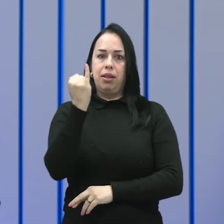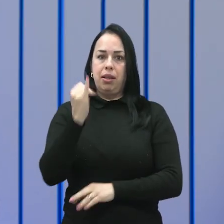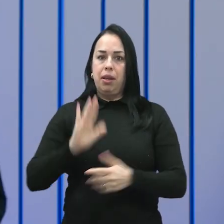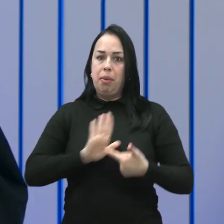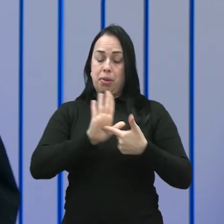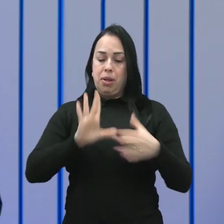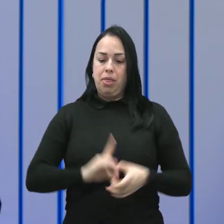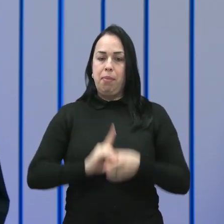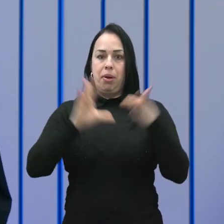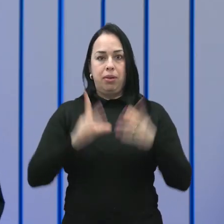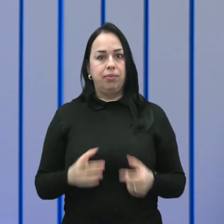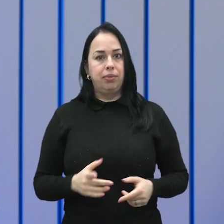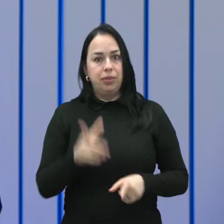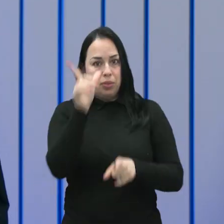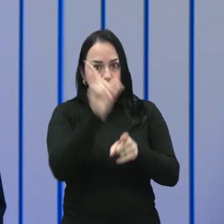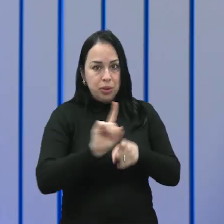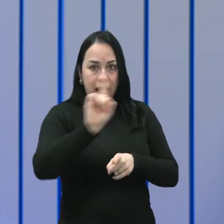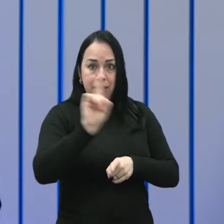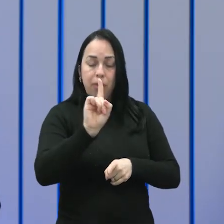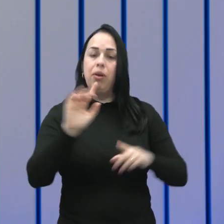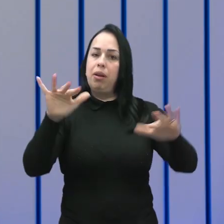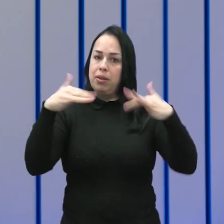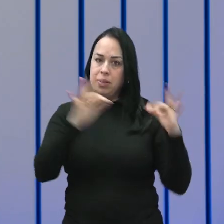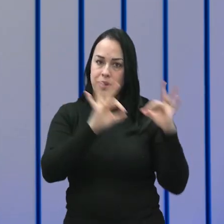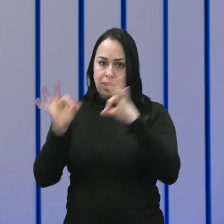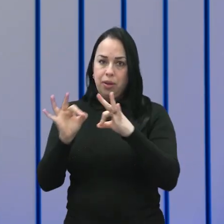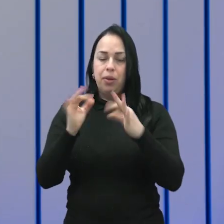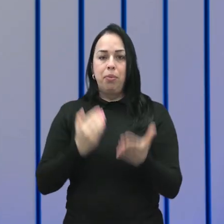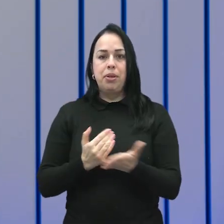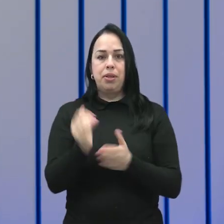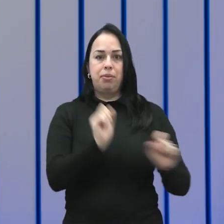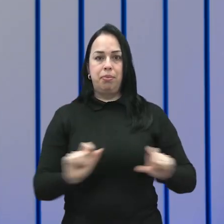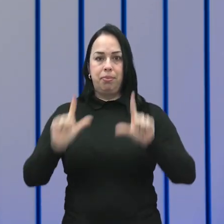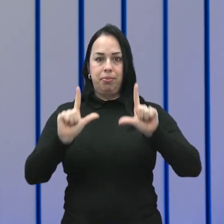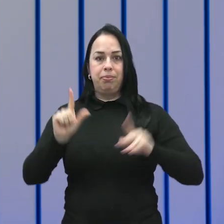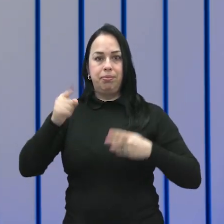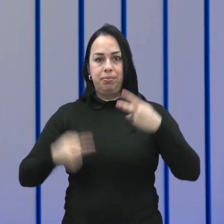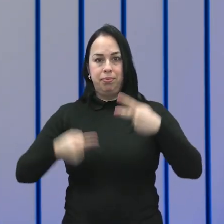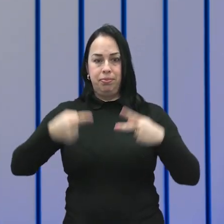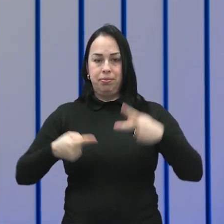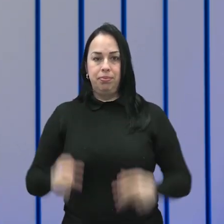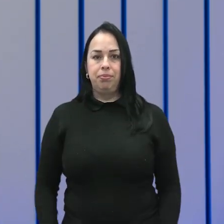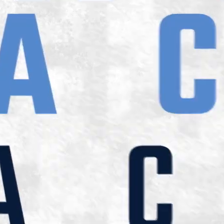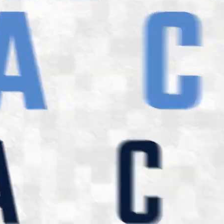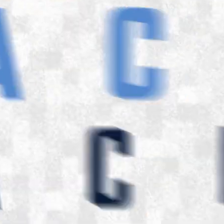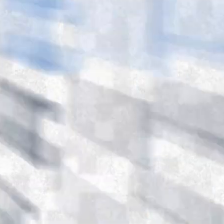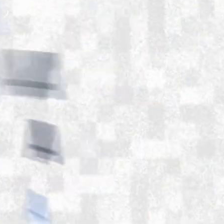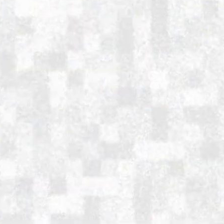é fundamental para a democracia. Fique com a gente, o Sobre Política está começando.